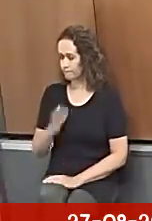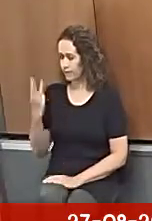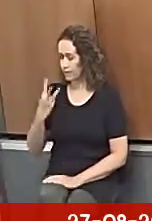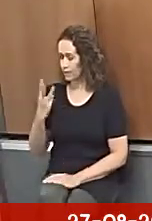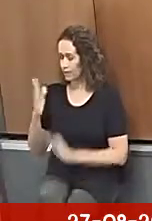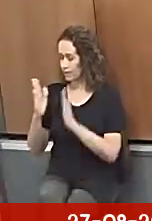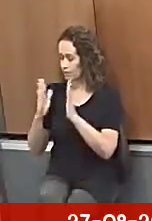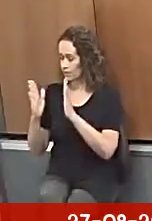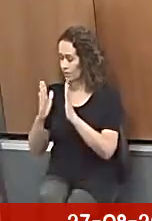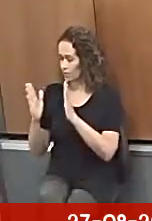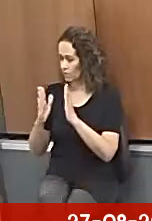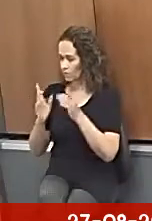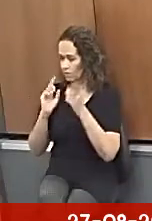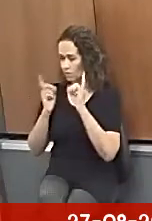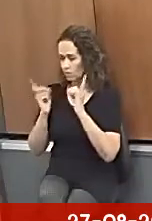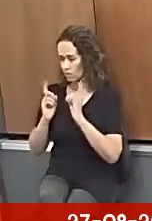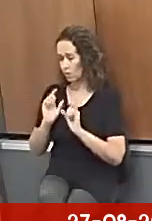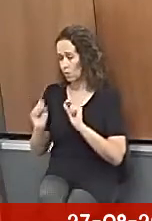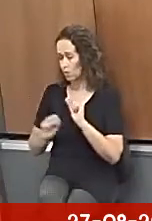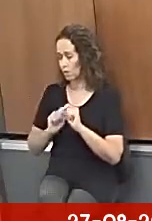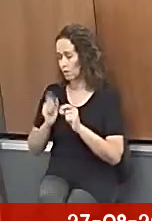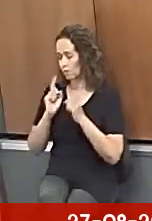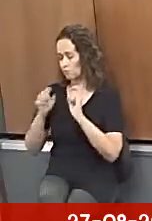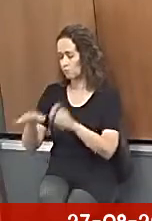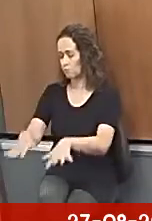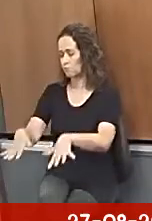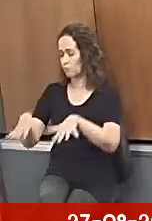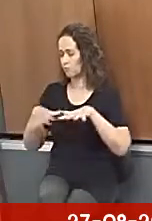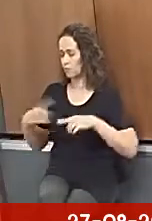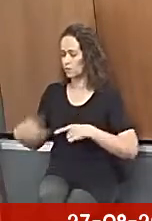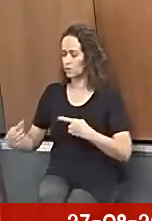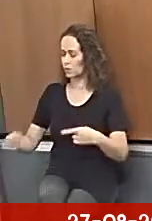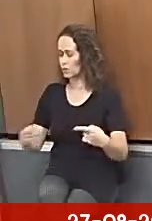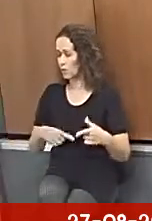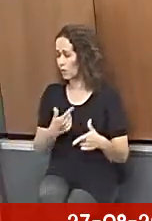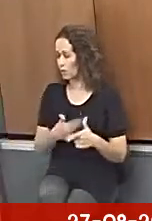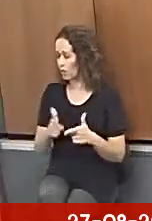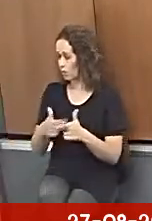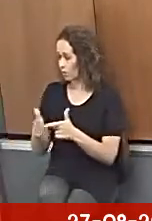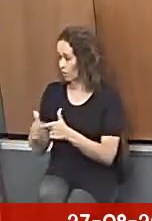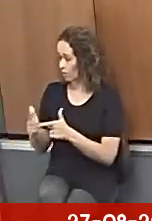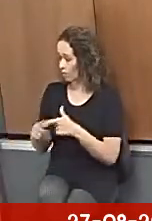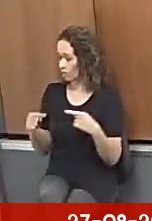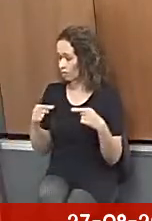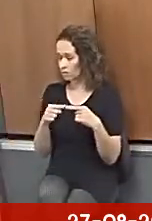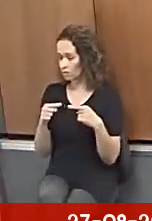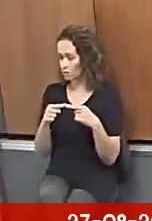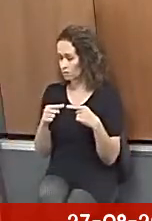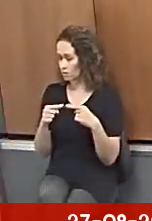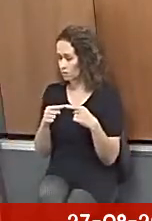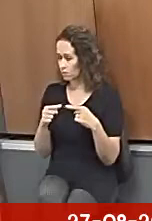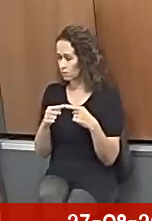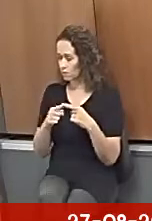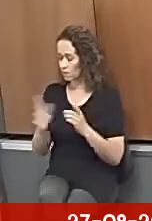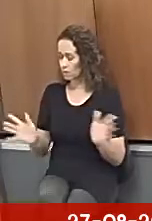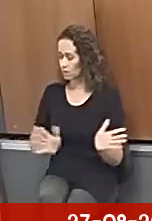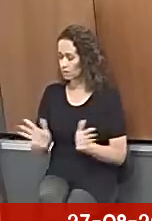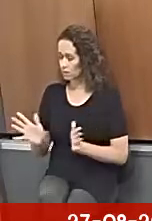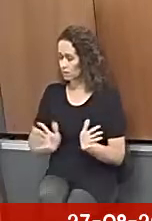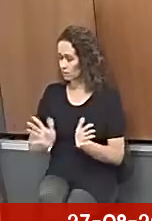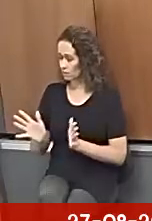compreende a audiência pública para debater problemas relacionados à acessibilidade